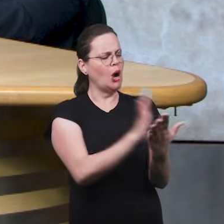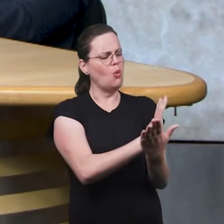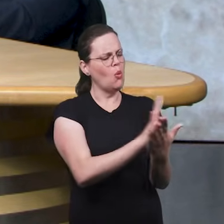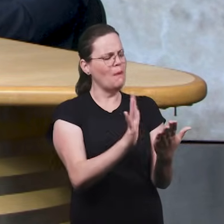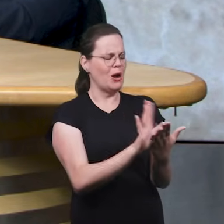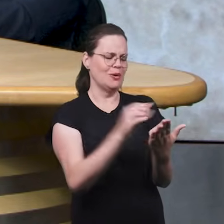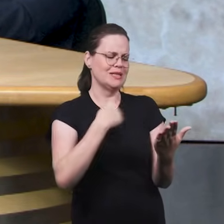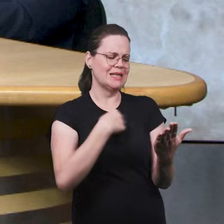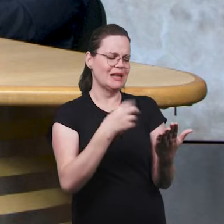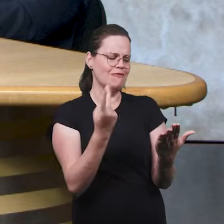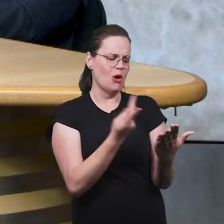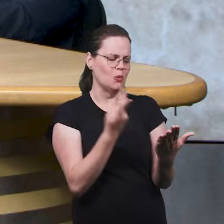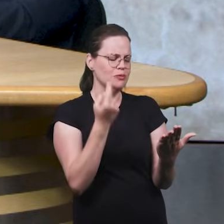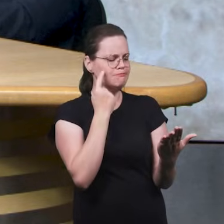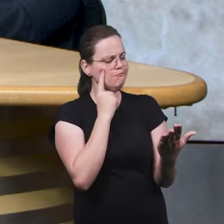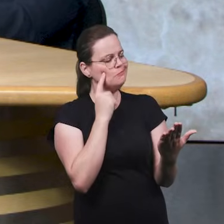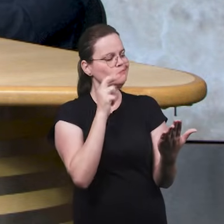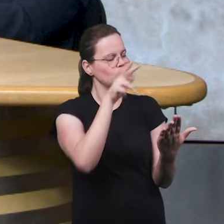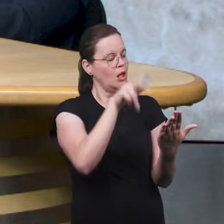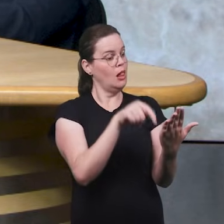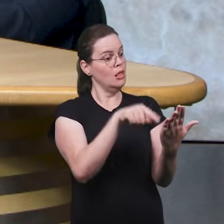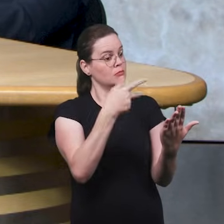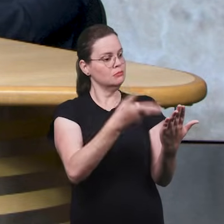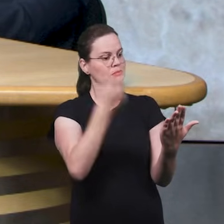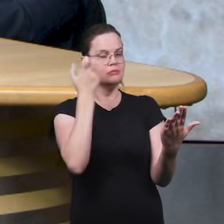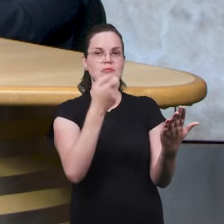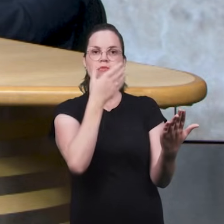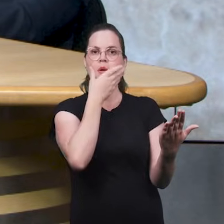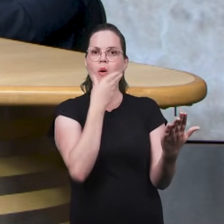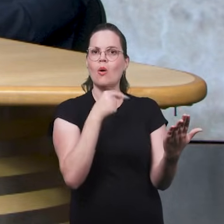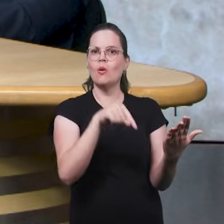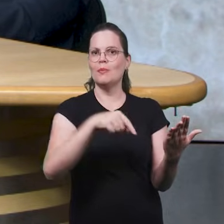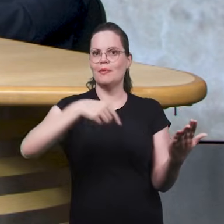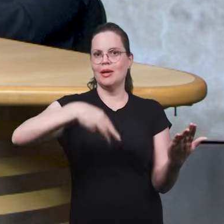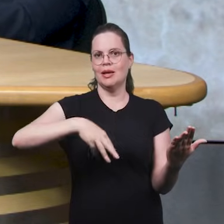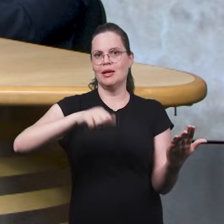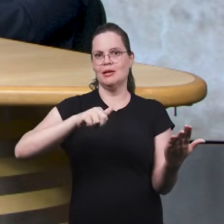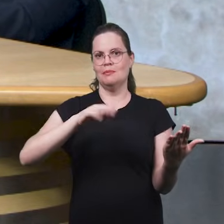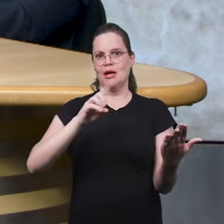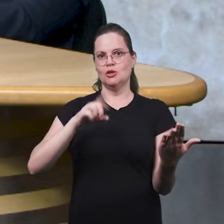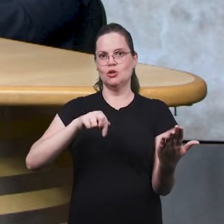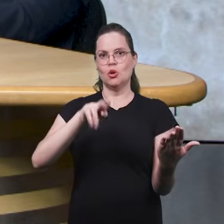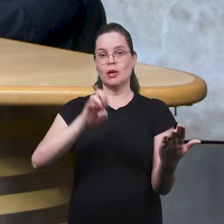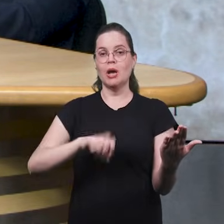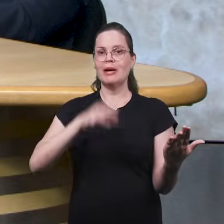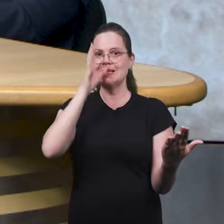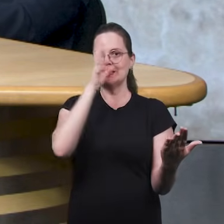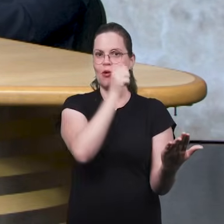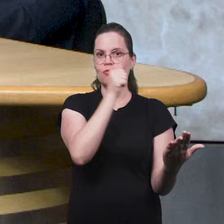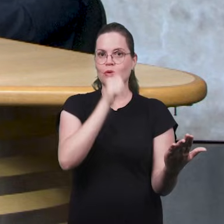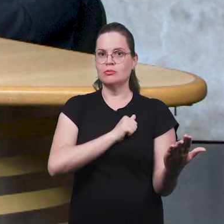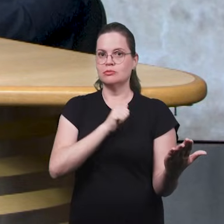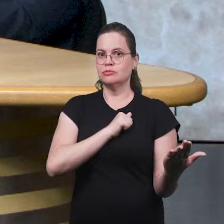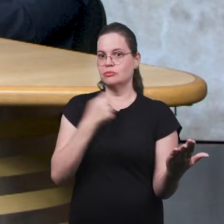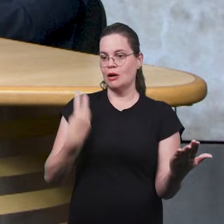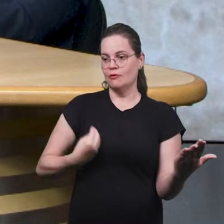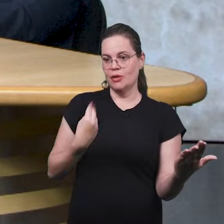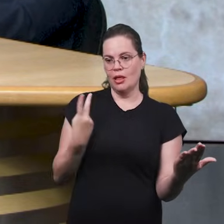foi feita, que precisava ser feita. E ali ele encontra a experiência da ação de Mardoqueu que o livrou, né, de